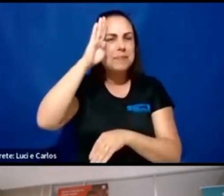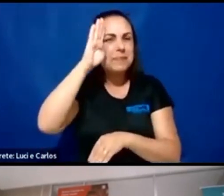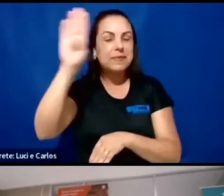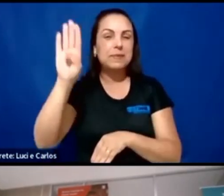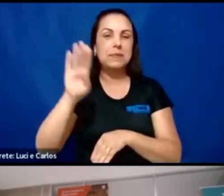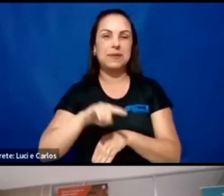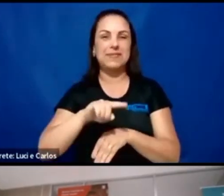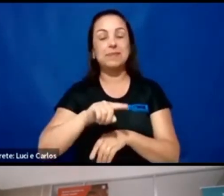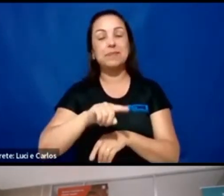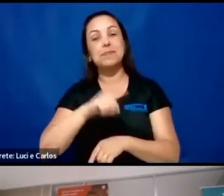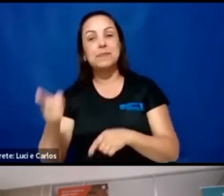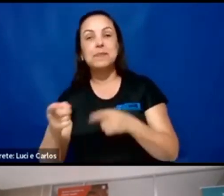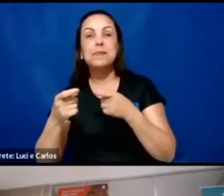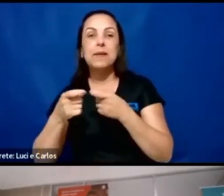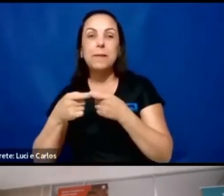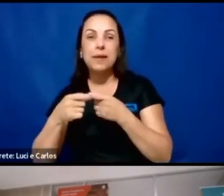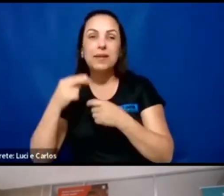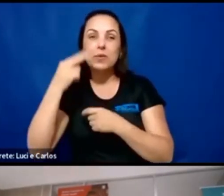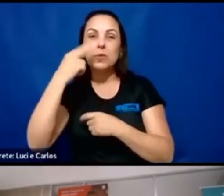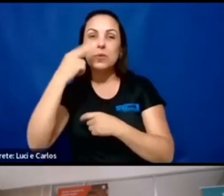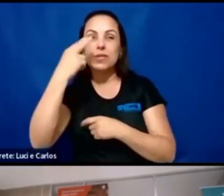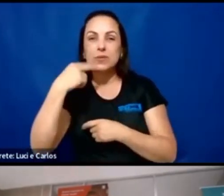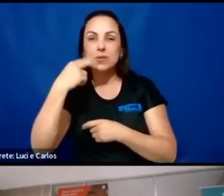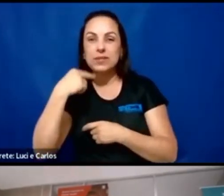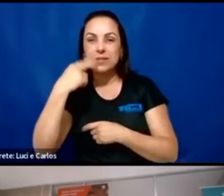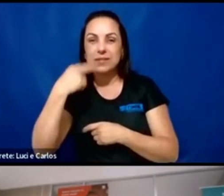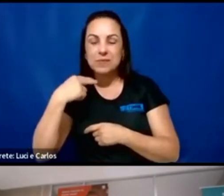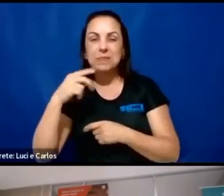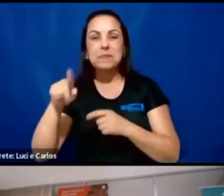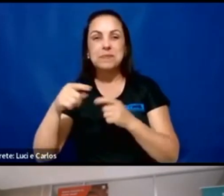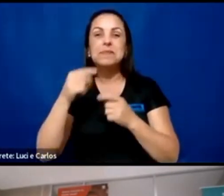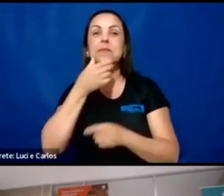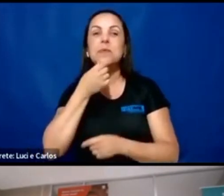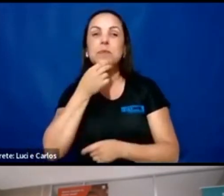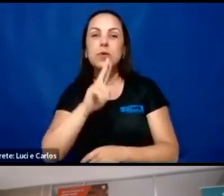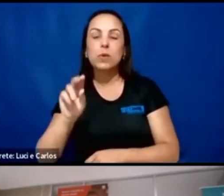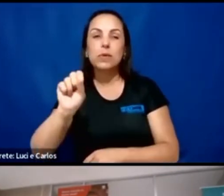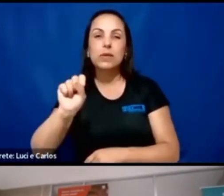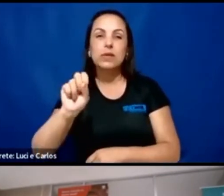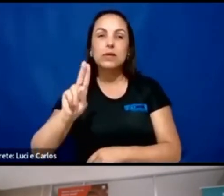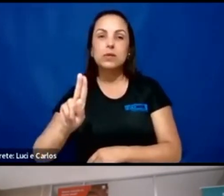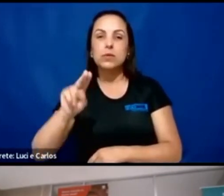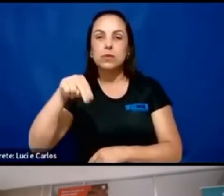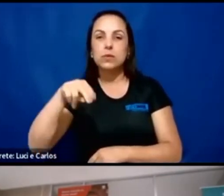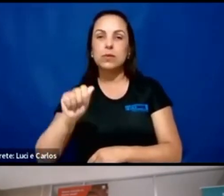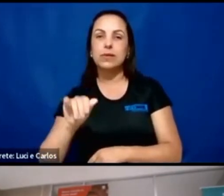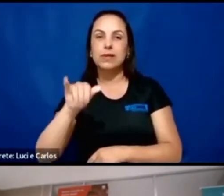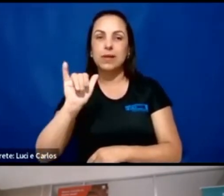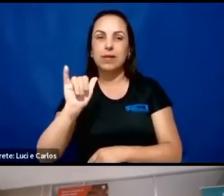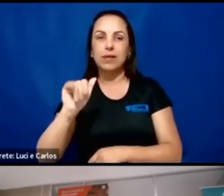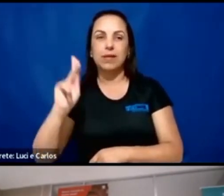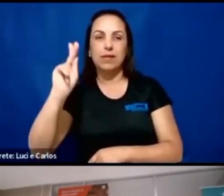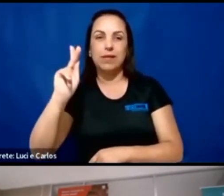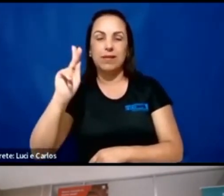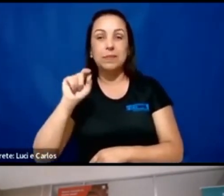mestre nutricionista. Sunaik, gratidão mais uma vez conosco, né? Sempre nos trazendo um assunto tão importante, sempre